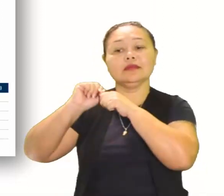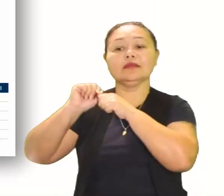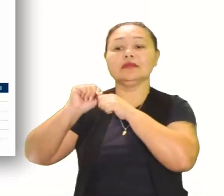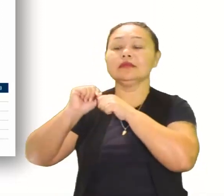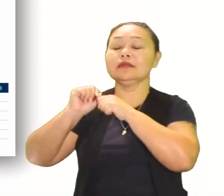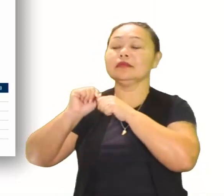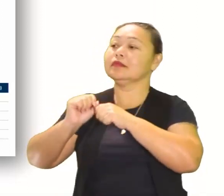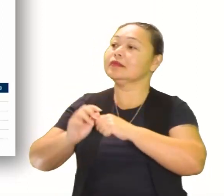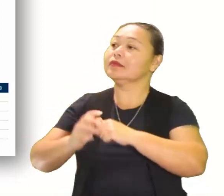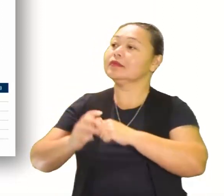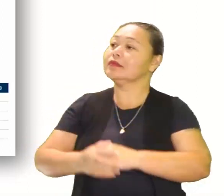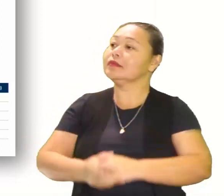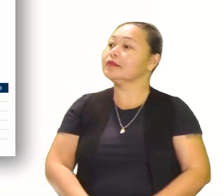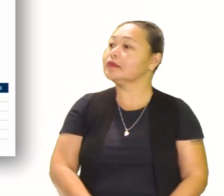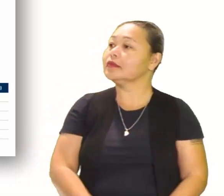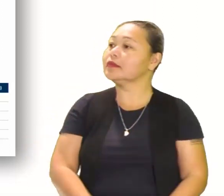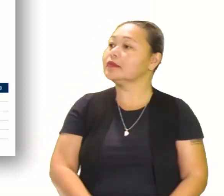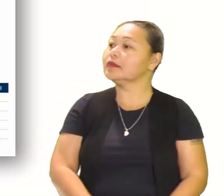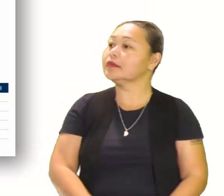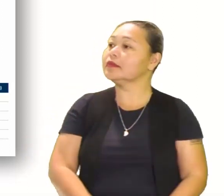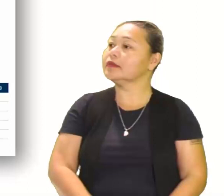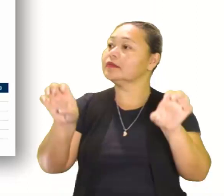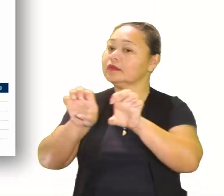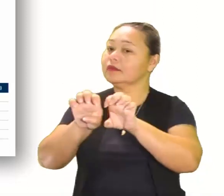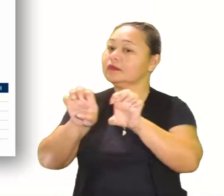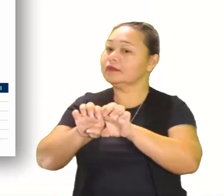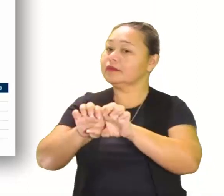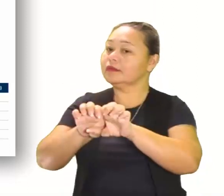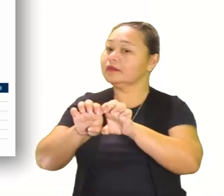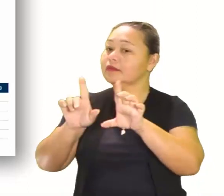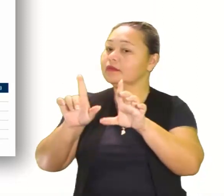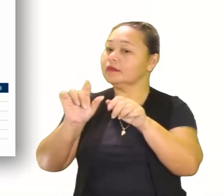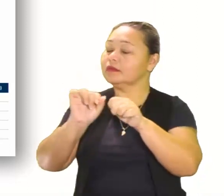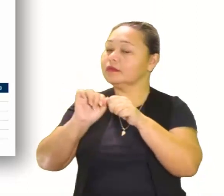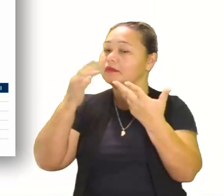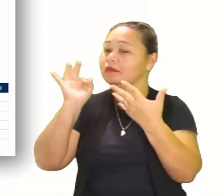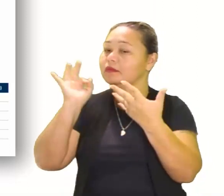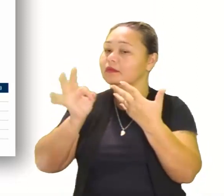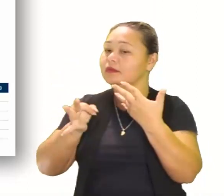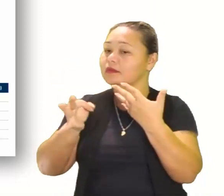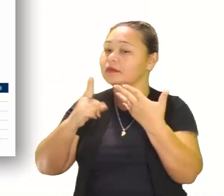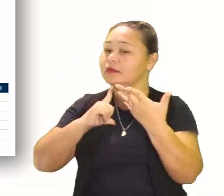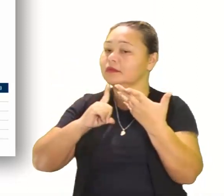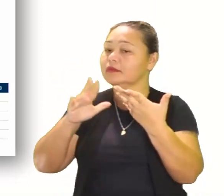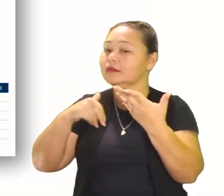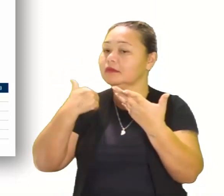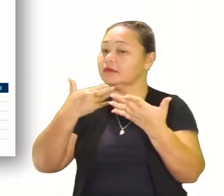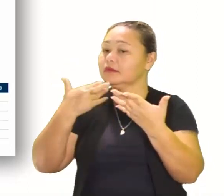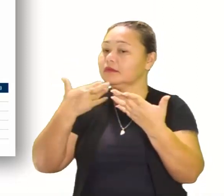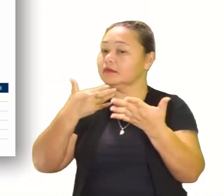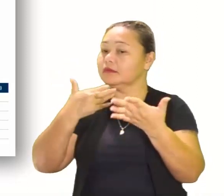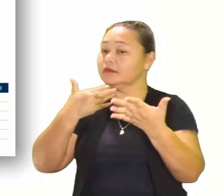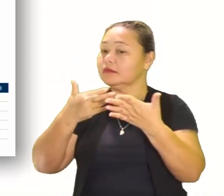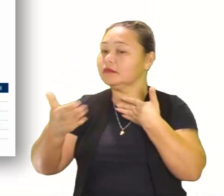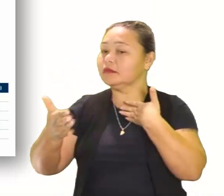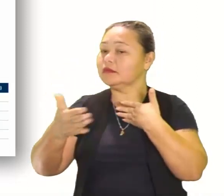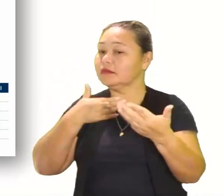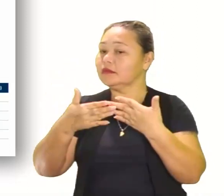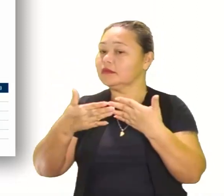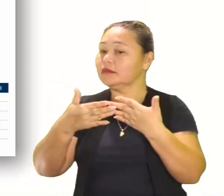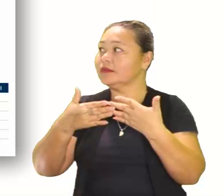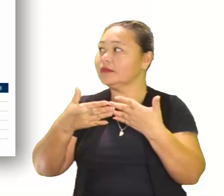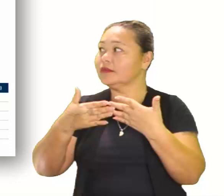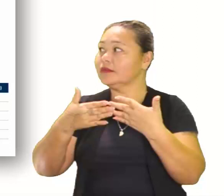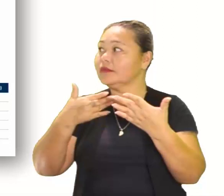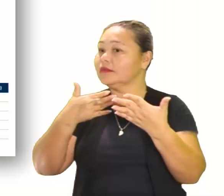exemplos aqui, né, de equações, operações com módulo e tudo mais, certo? Certinho. Independente do valor que entra